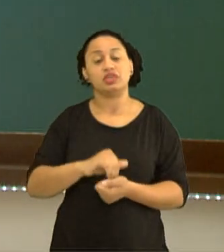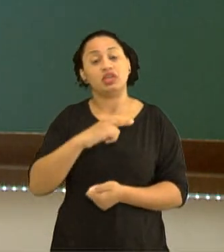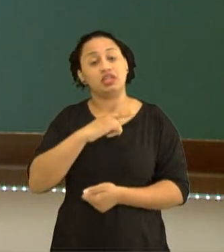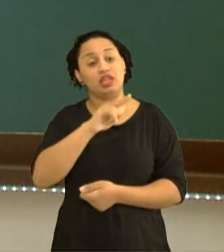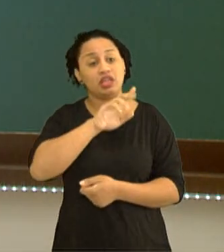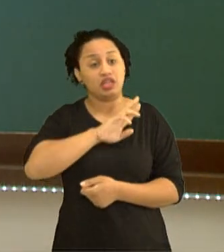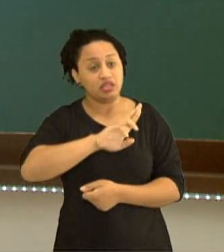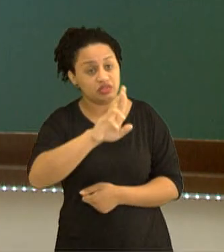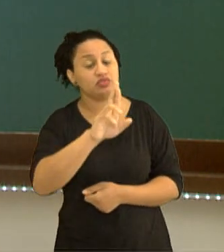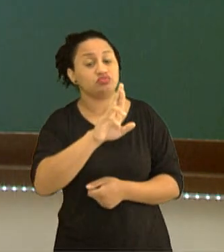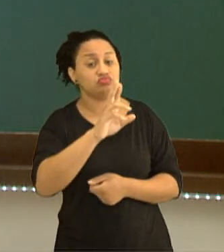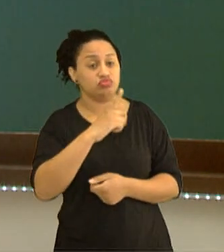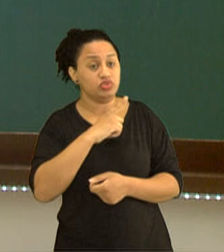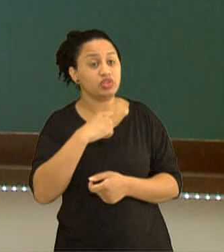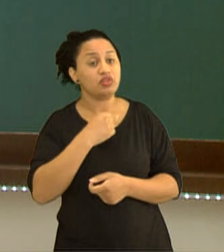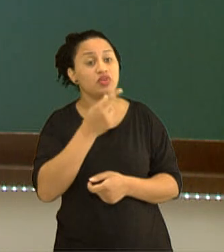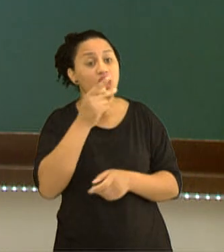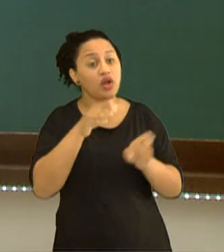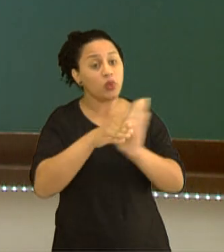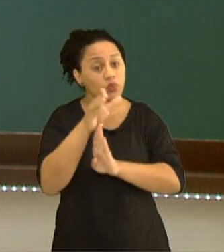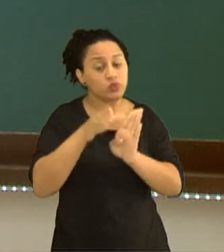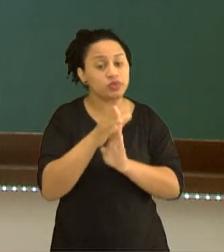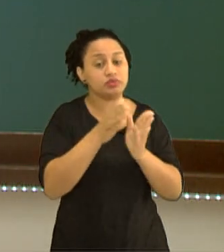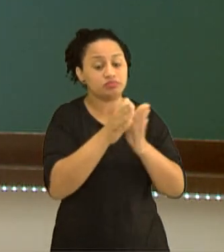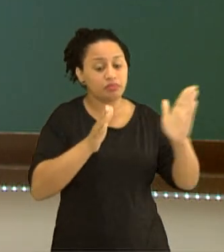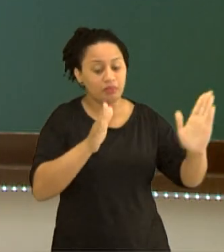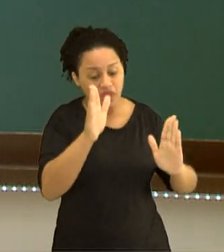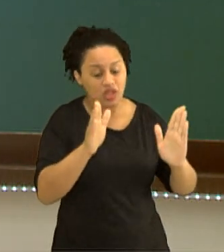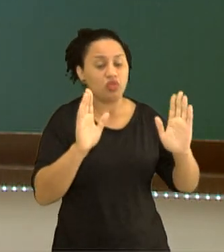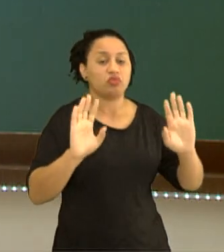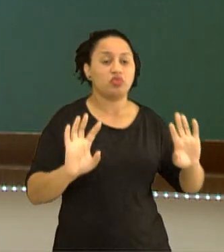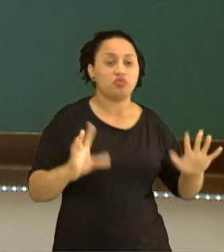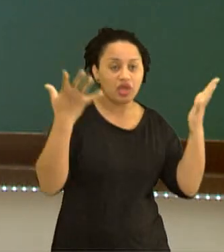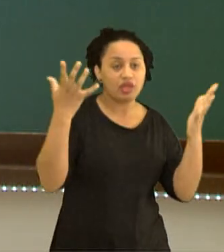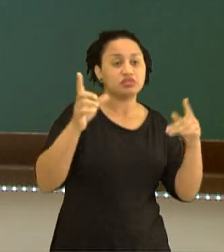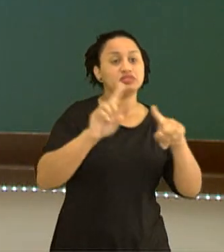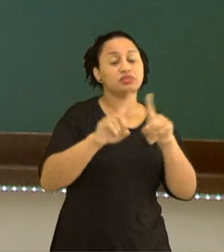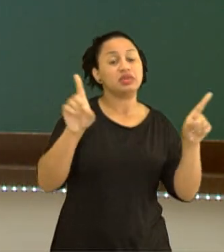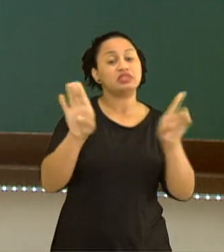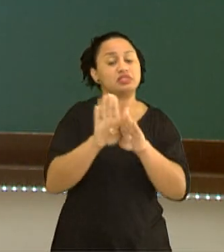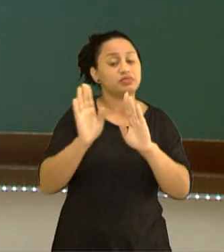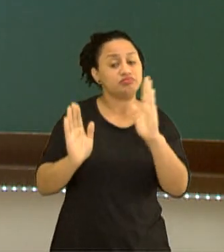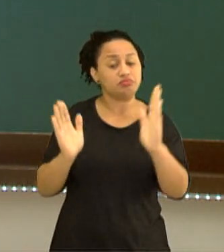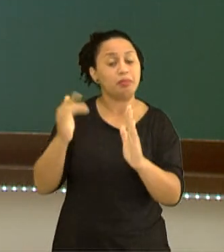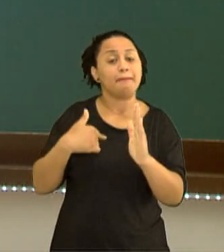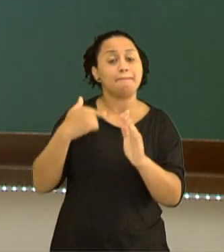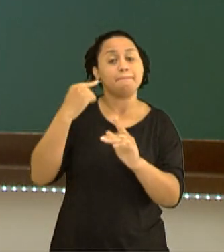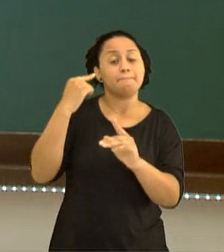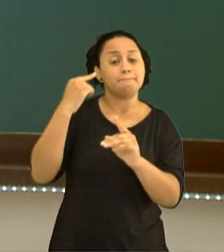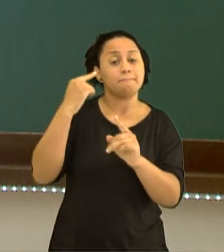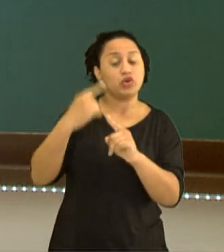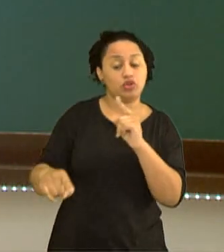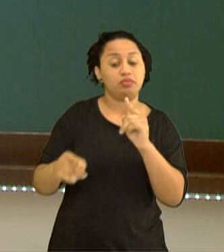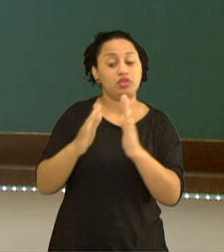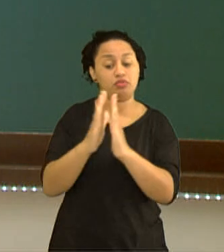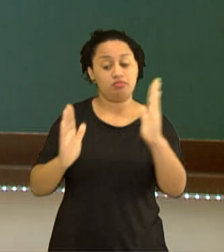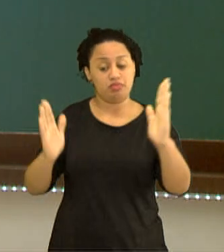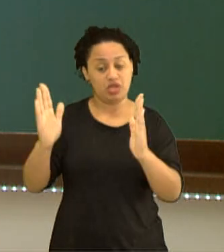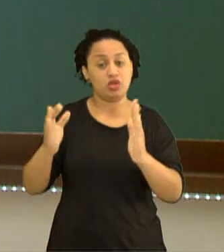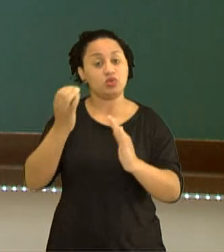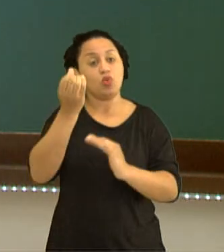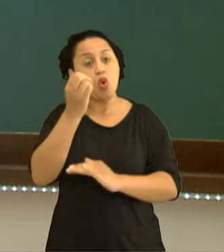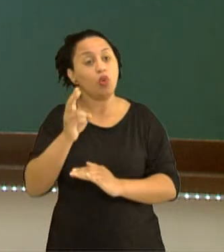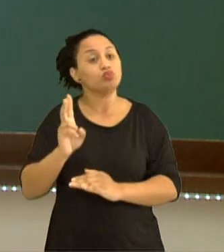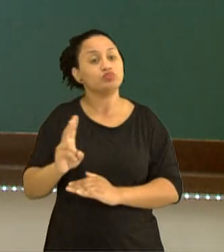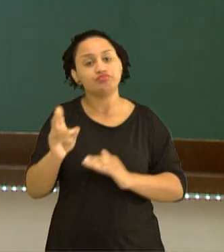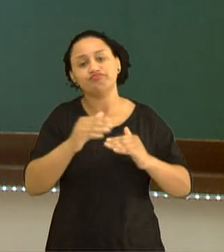que são indicados em alguns períodos de ritual, de festas, mas aqueles que são proibidos em alguns períodos ou